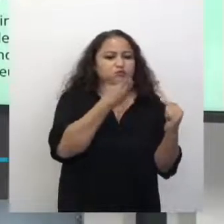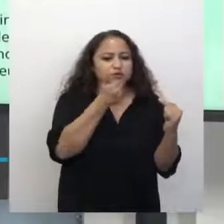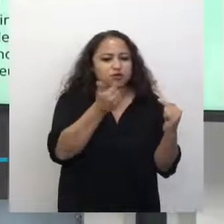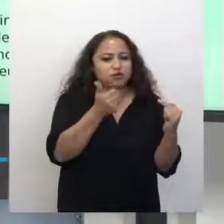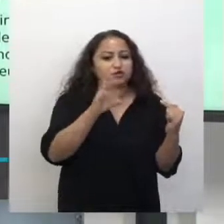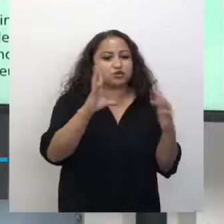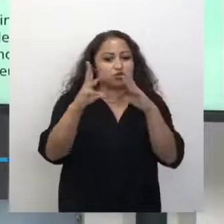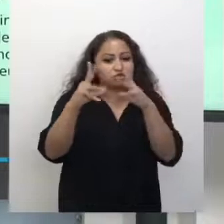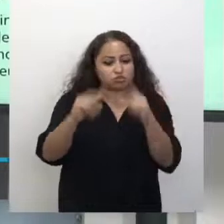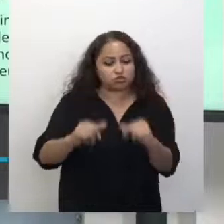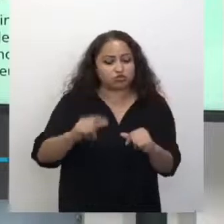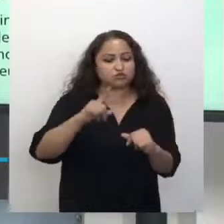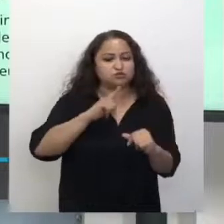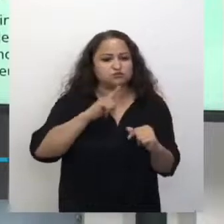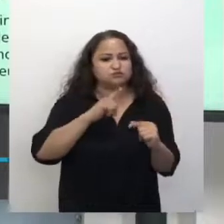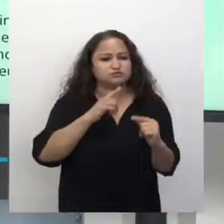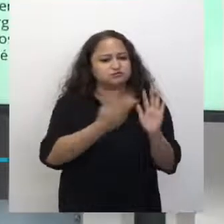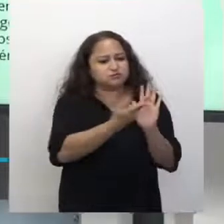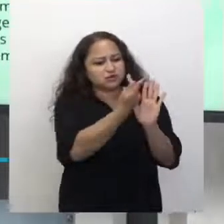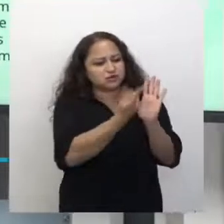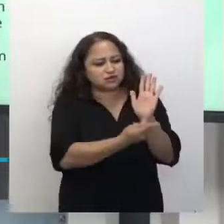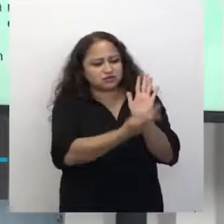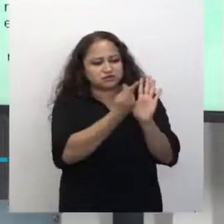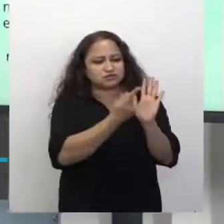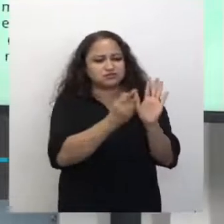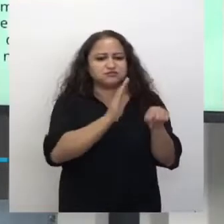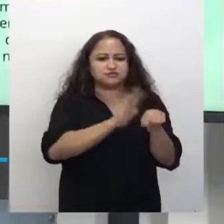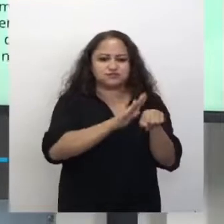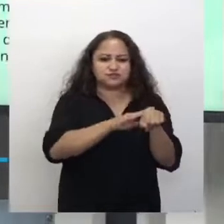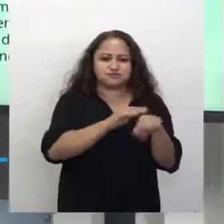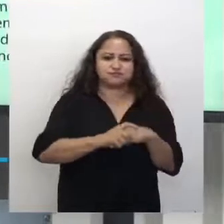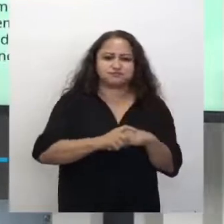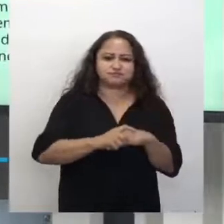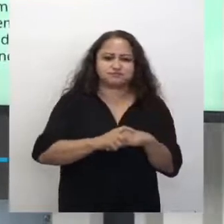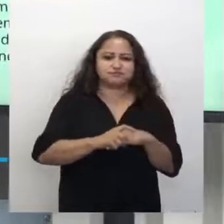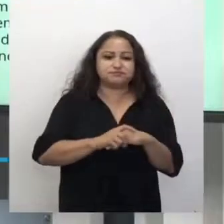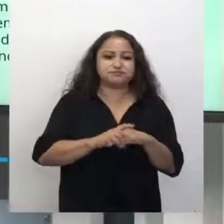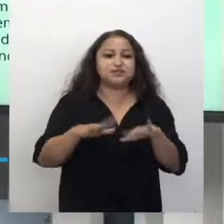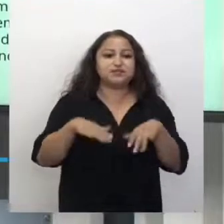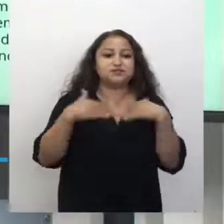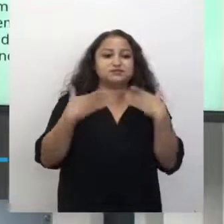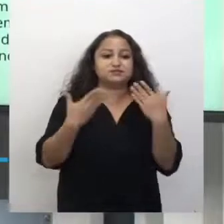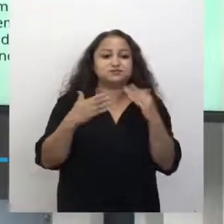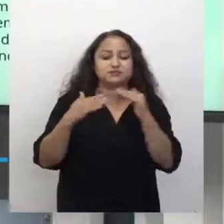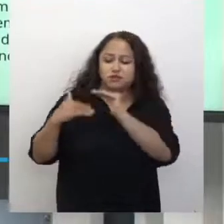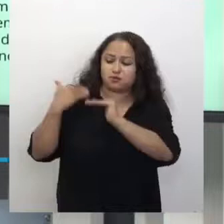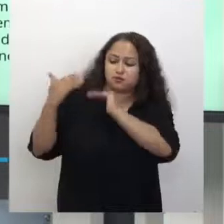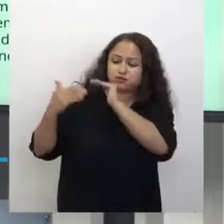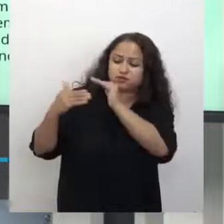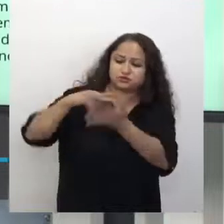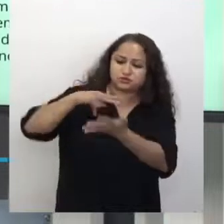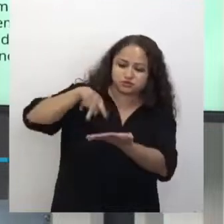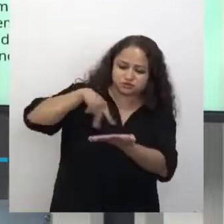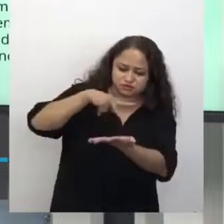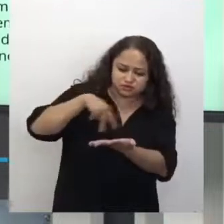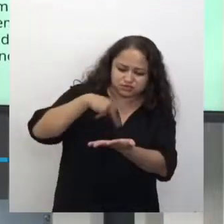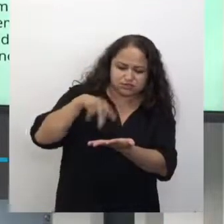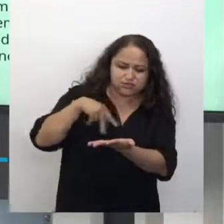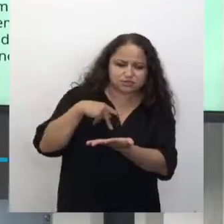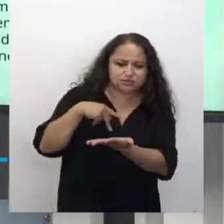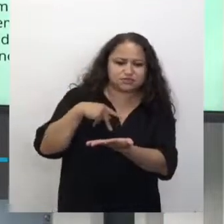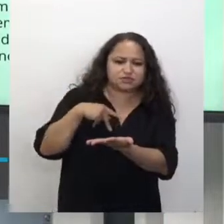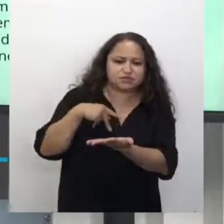gente está vendo ali, contemplando, tá bom? Olha só. Então, gente, a produção em dança funciona de uma maneira muito parecida,